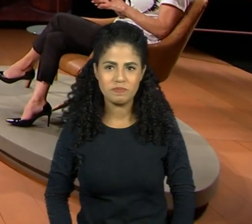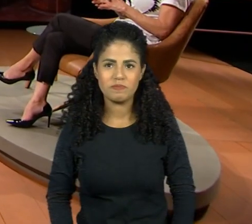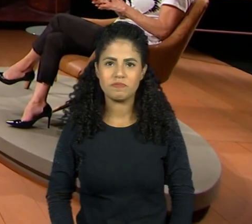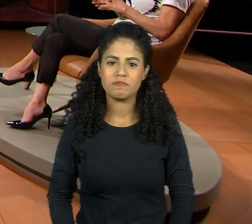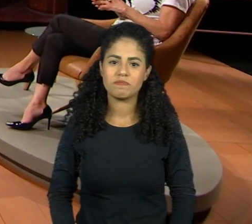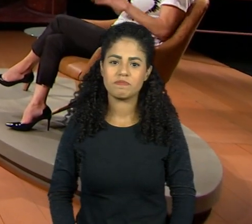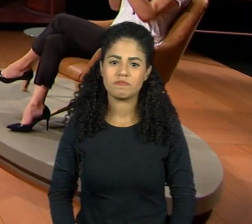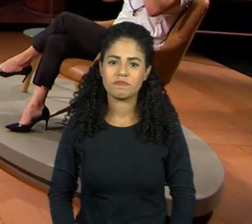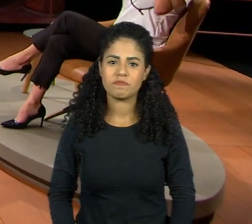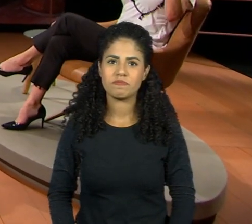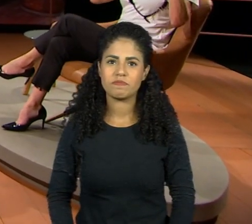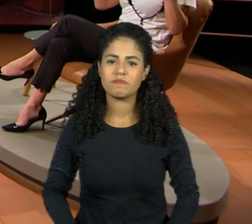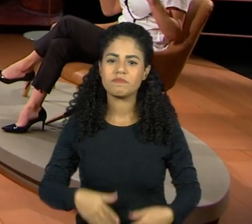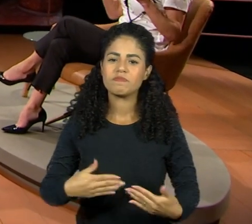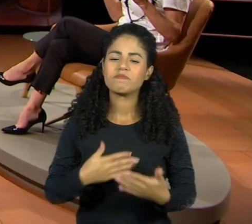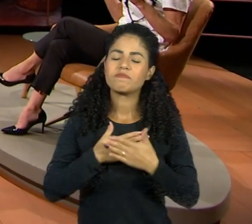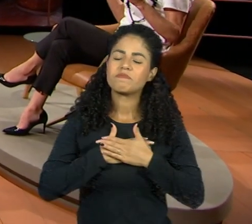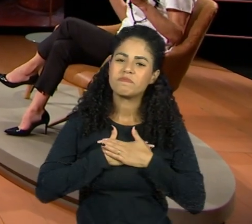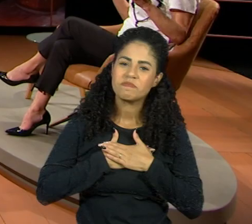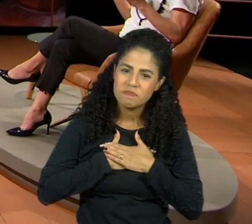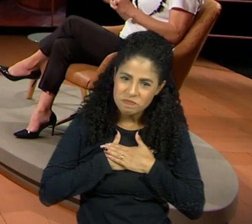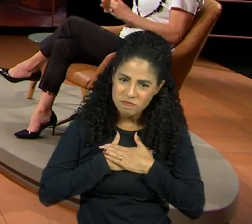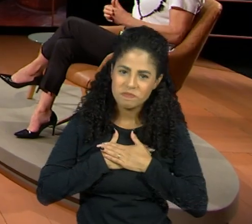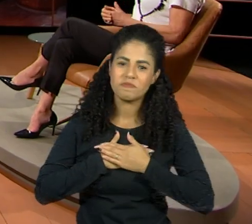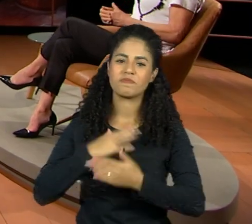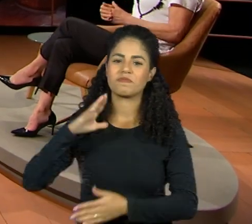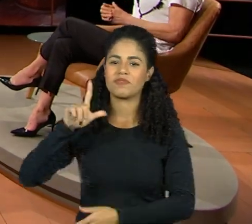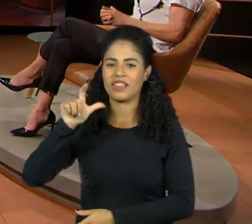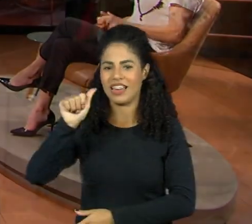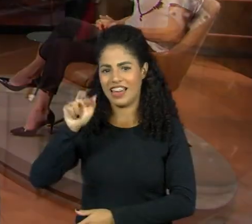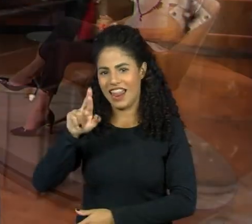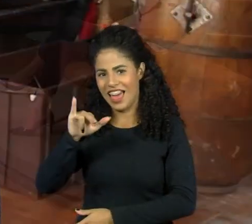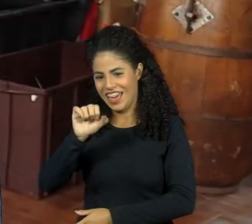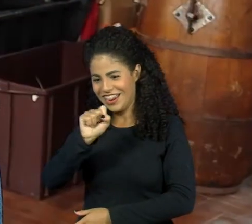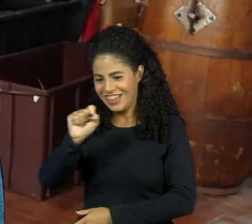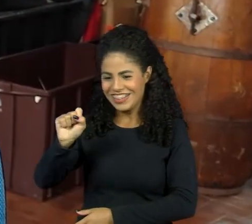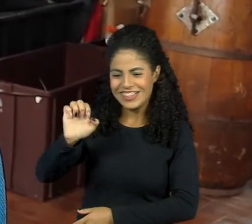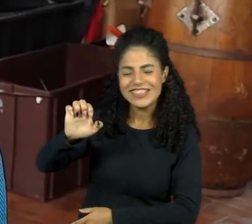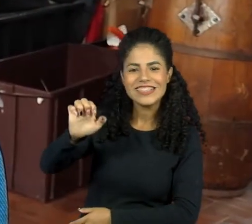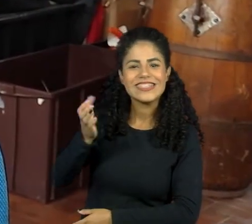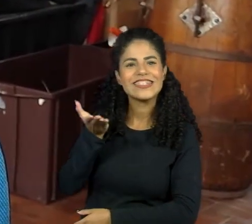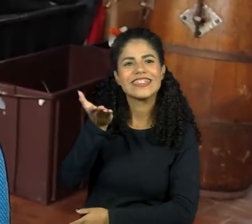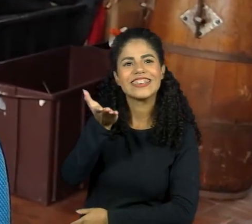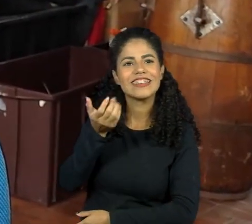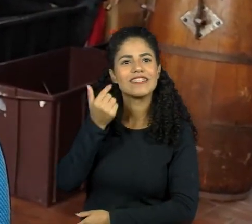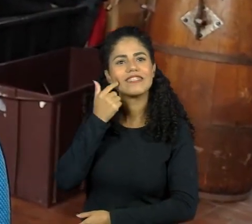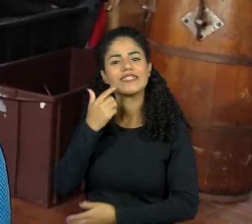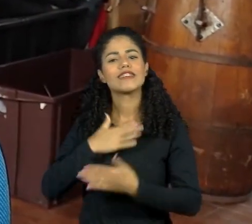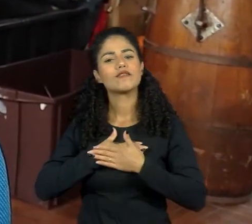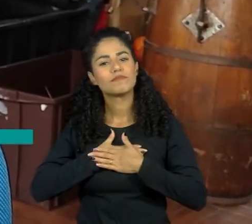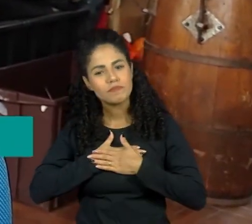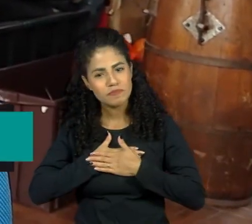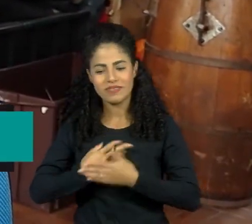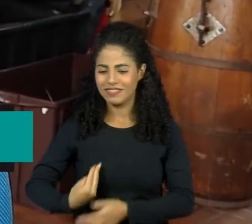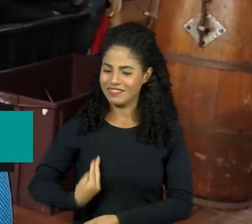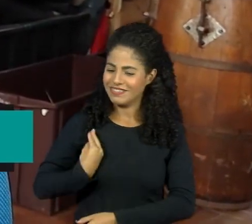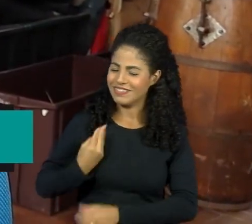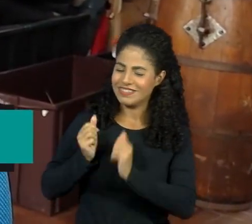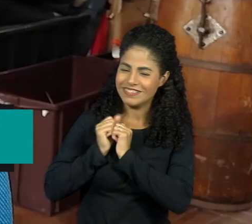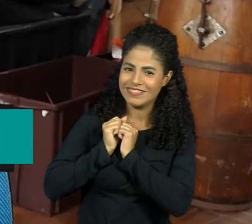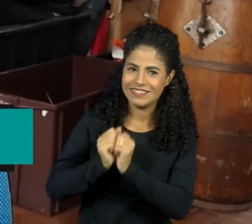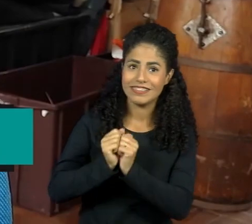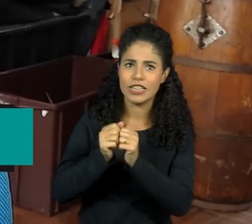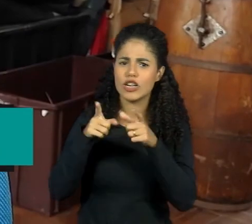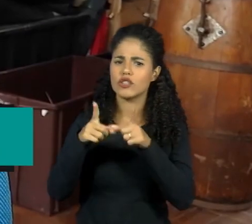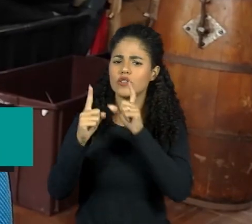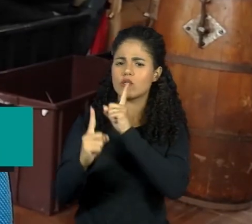poderia faltar. A Clarice Abujan, clá. Nossas vidas é uma vida só, né? A gente